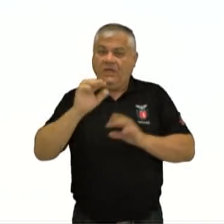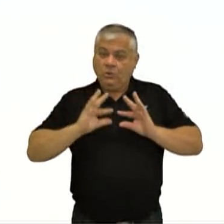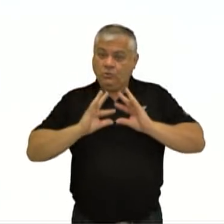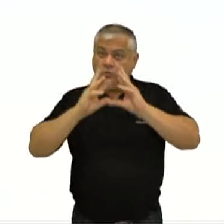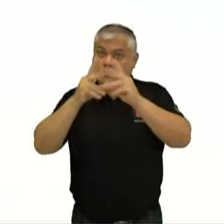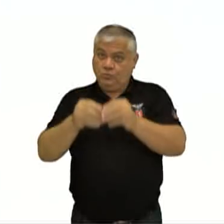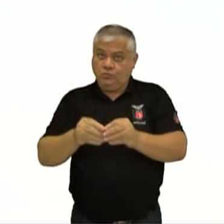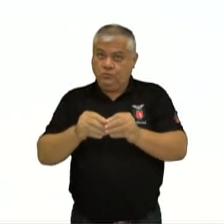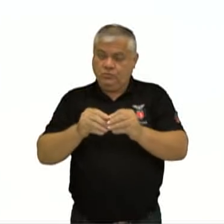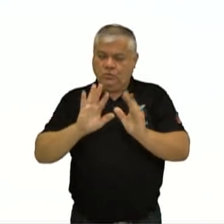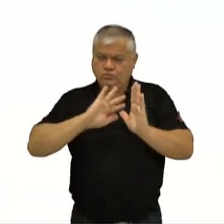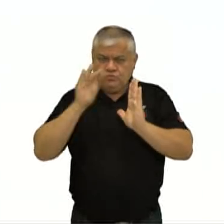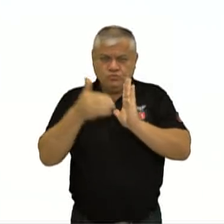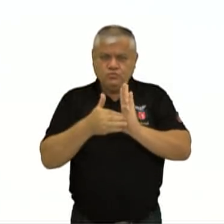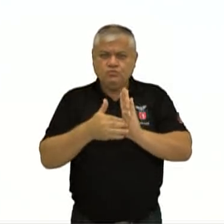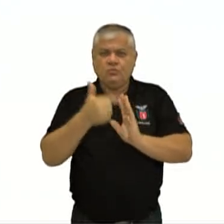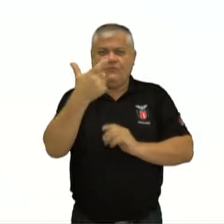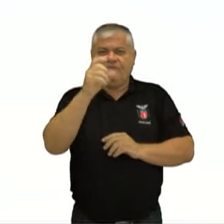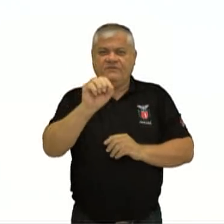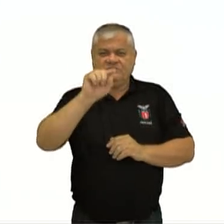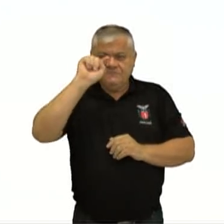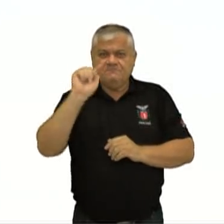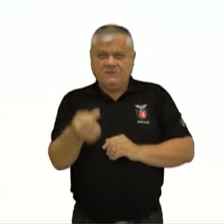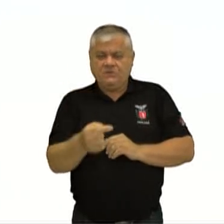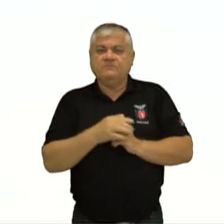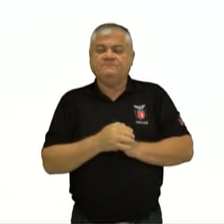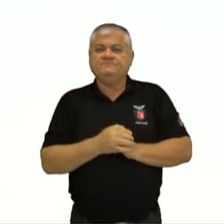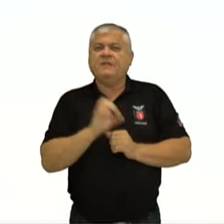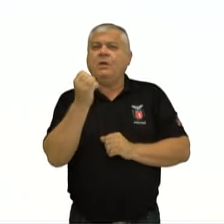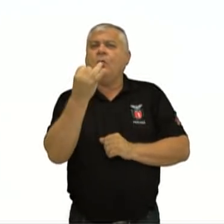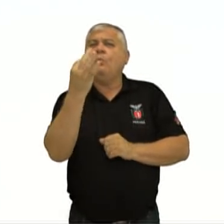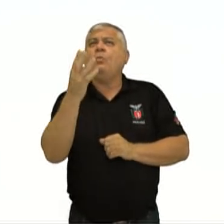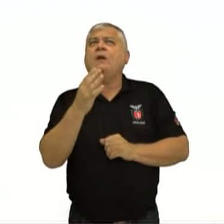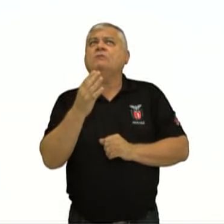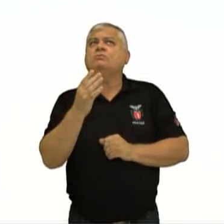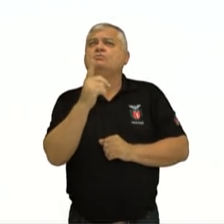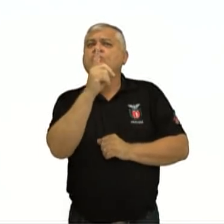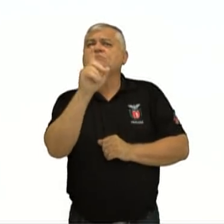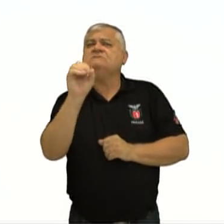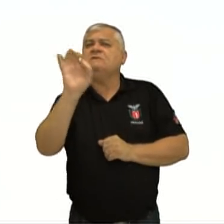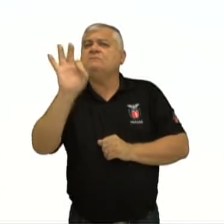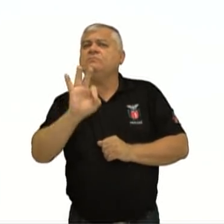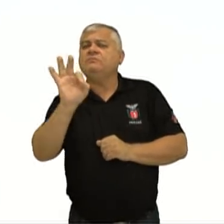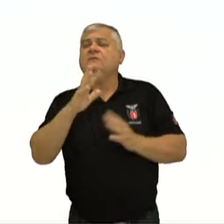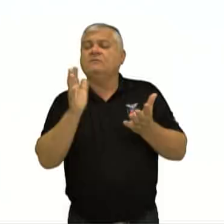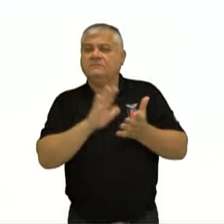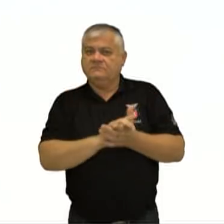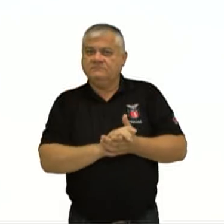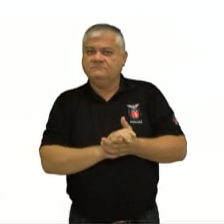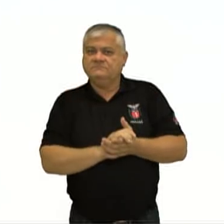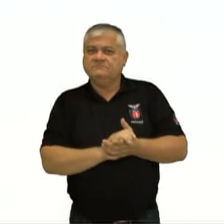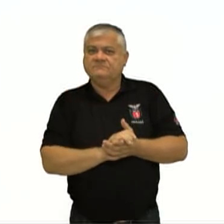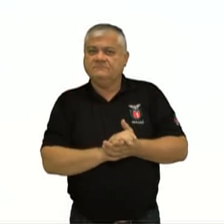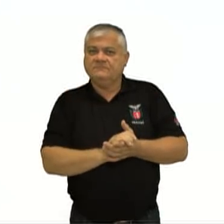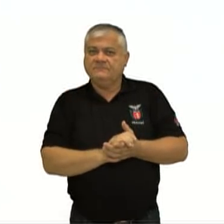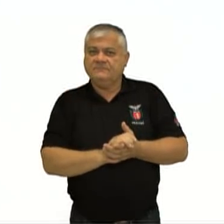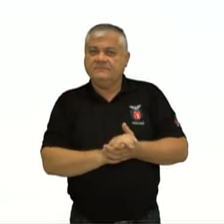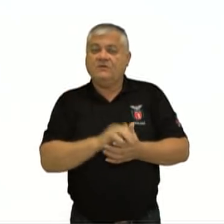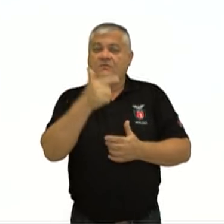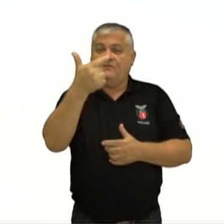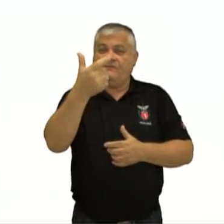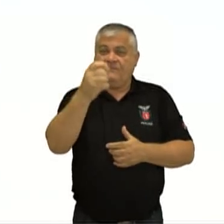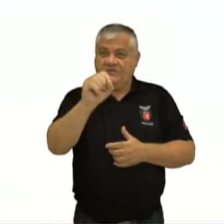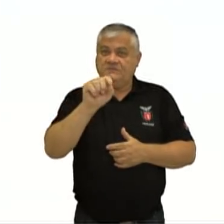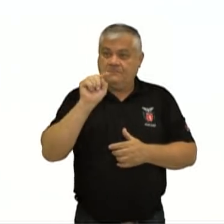de entrevistados, e eu quero saber 100%, que representa tudo, então 100% é os 20